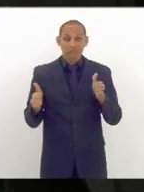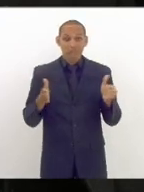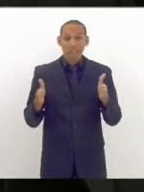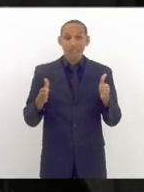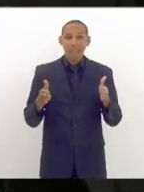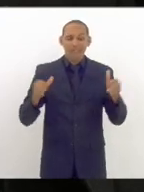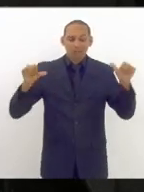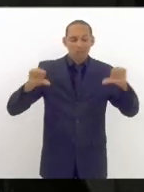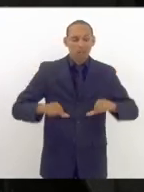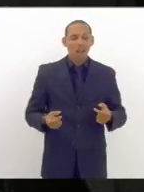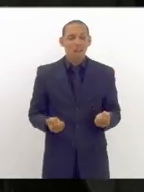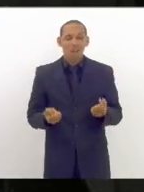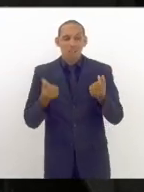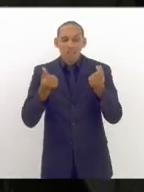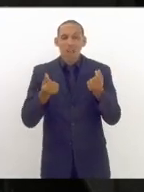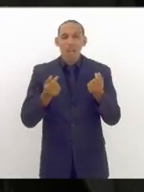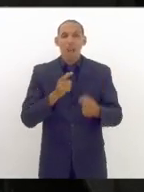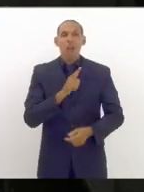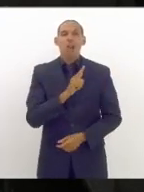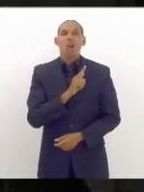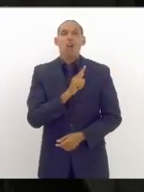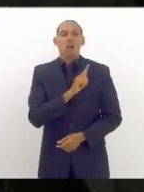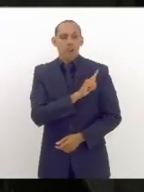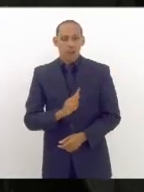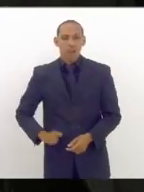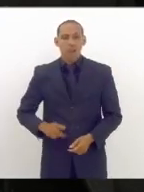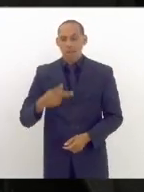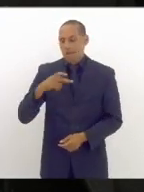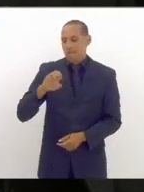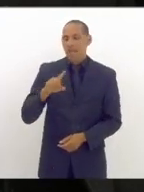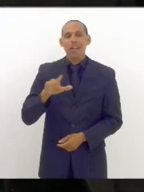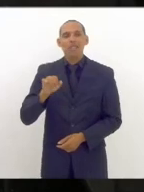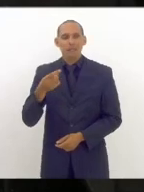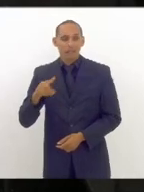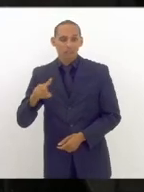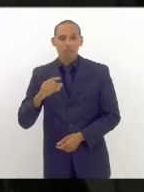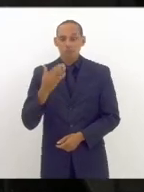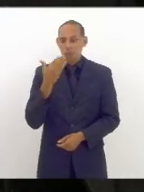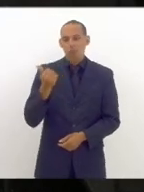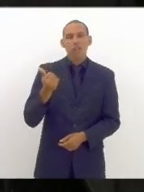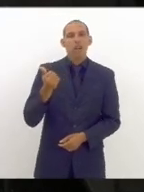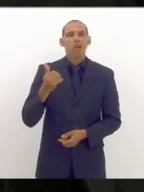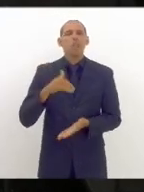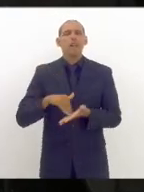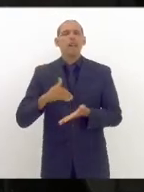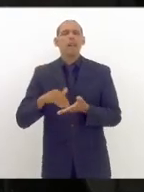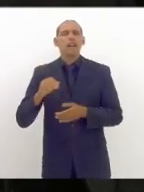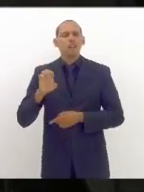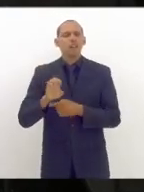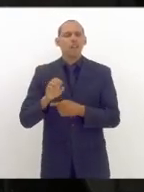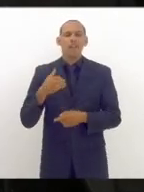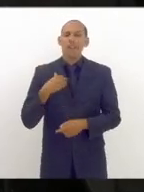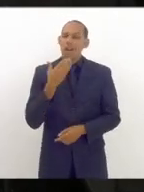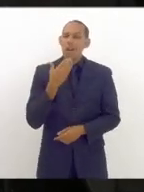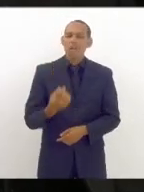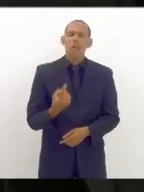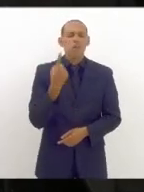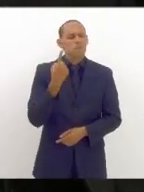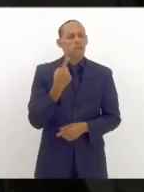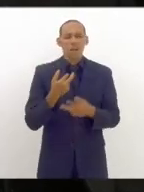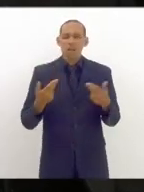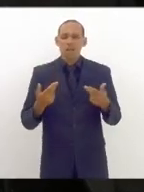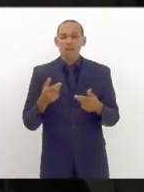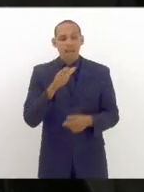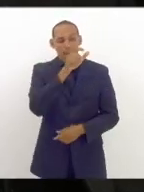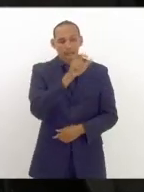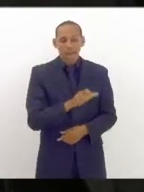crise financeira, o governador Pezão me convida a secretário de Estado. Eu só fiz um pedido a ele, quase que uma exigência, que o QIEP